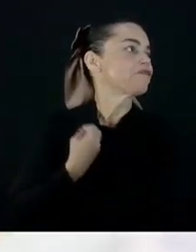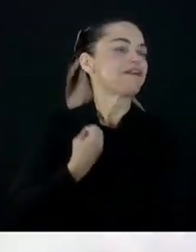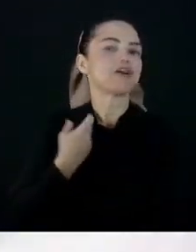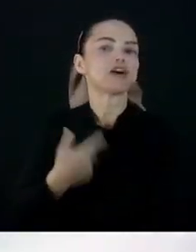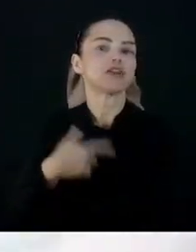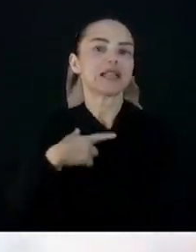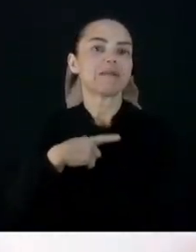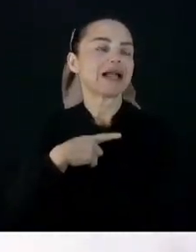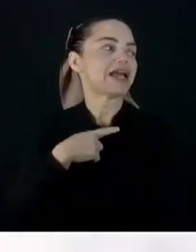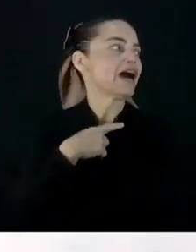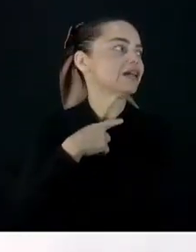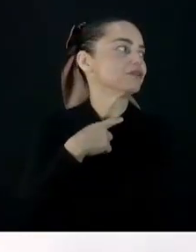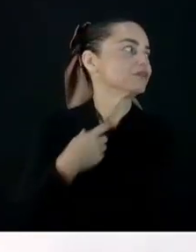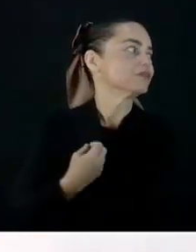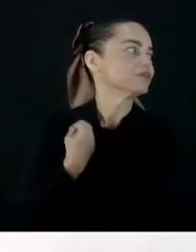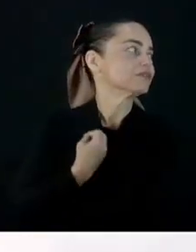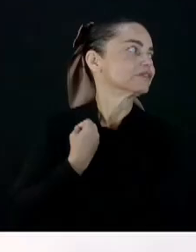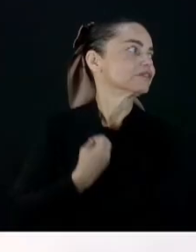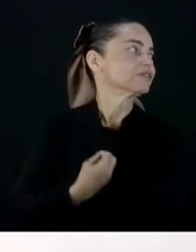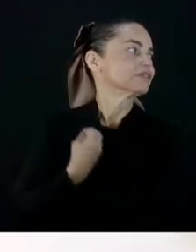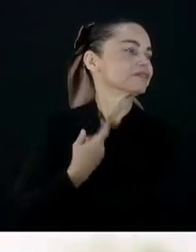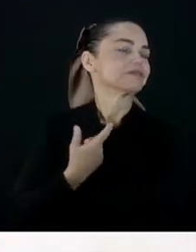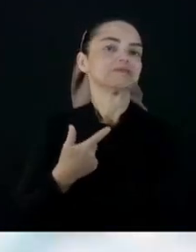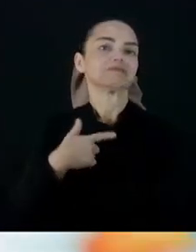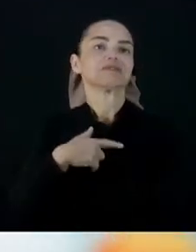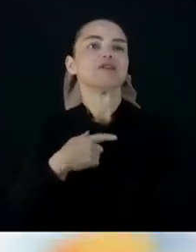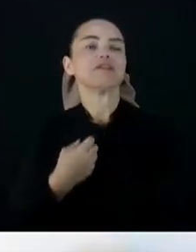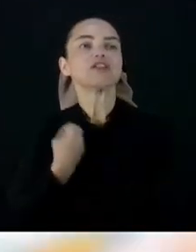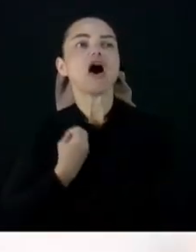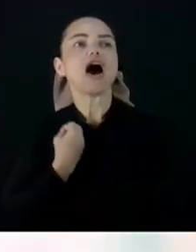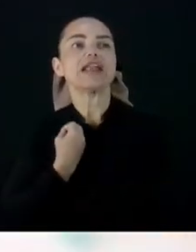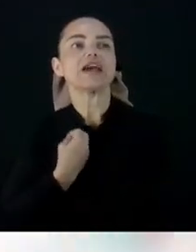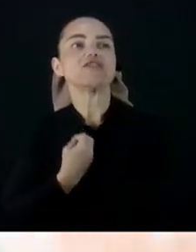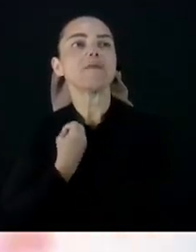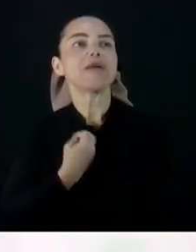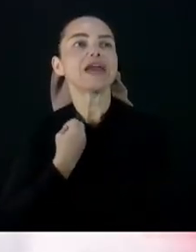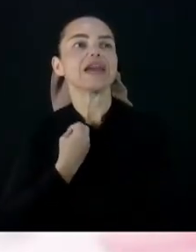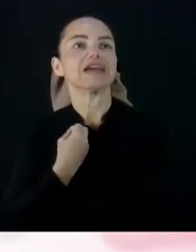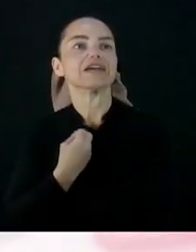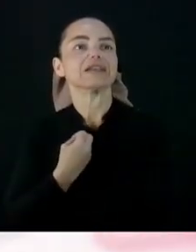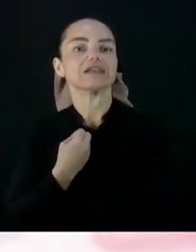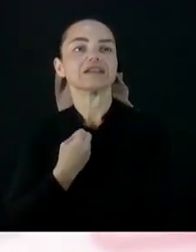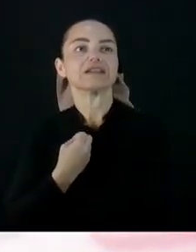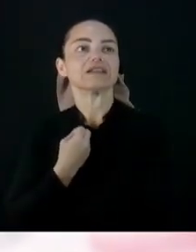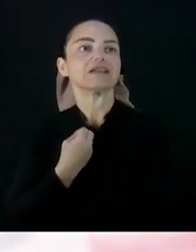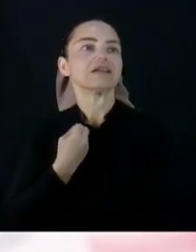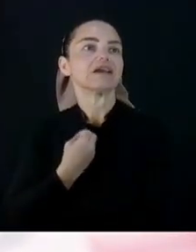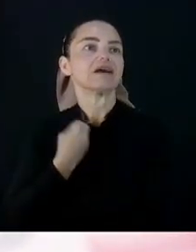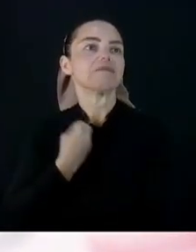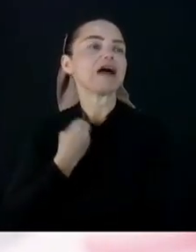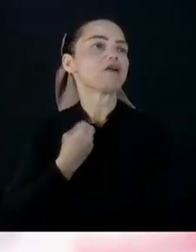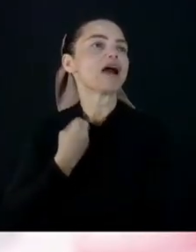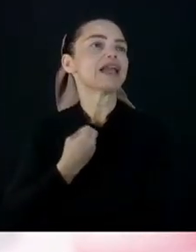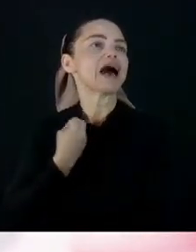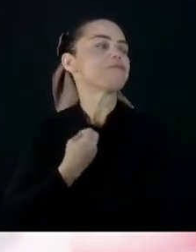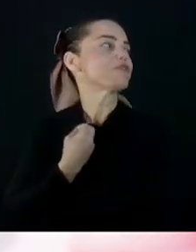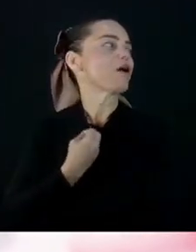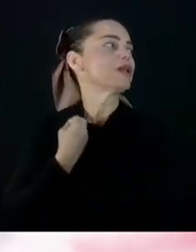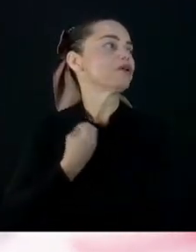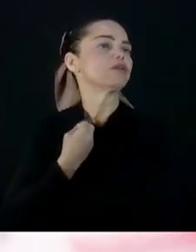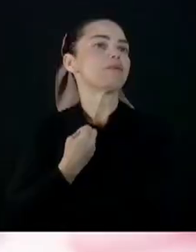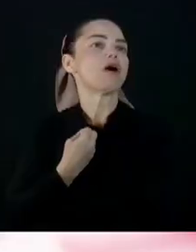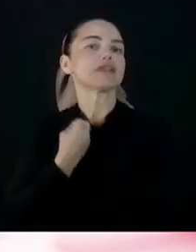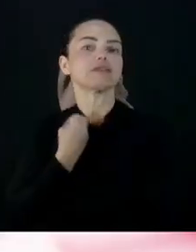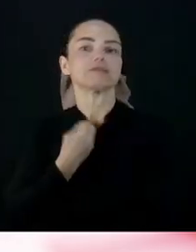do braço da máquina e encaixar, né, o tubinho aqui no braço da máquina. Eu não vou tirar aqui